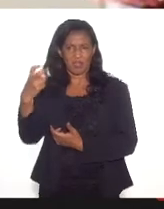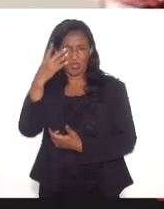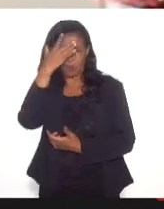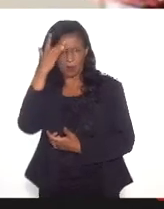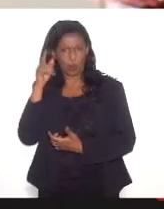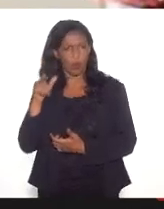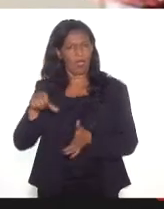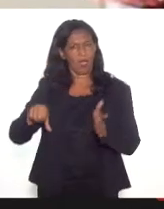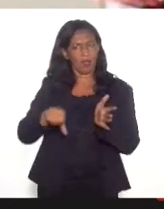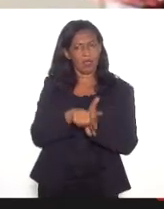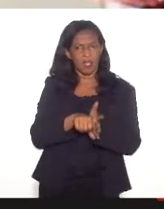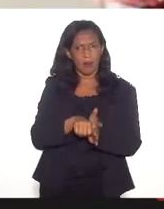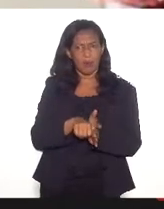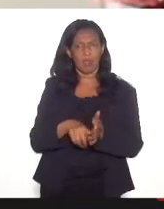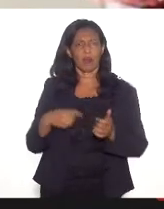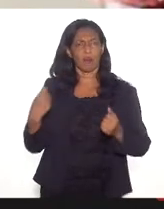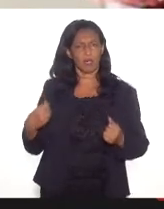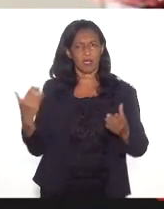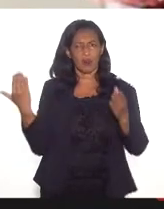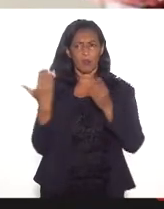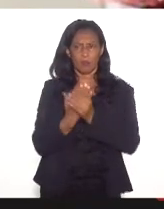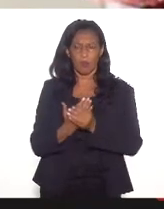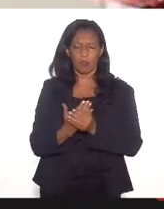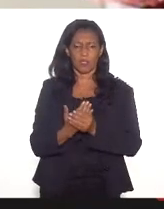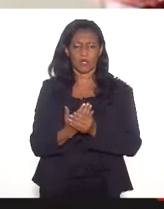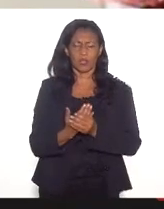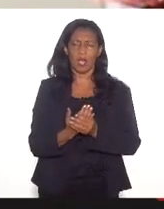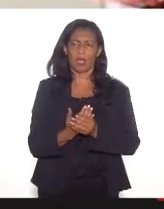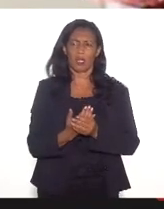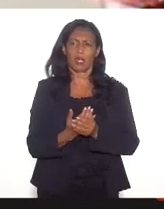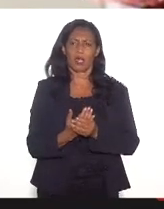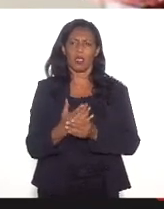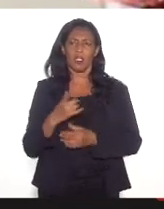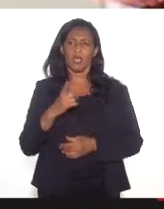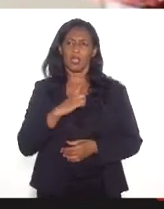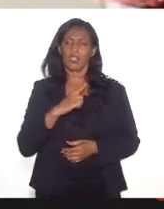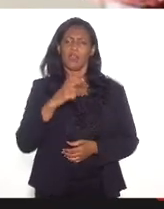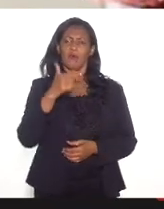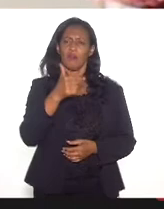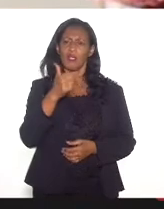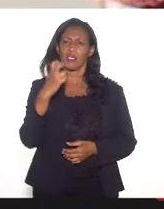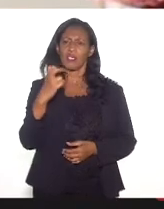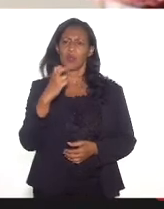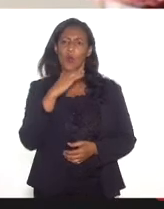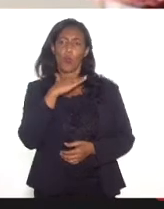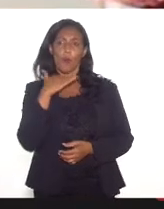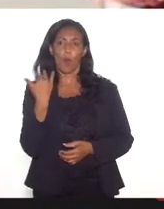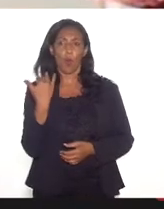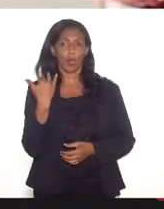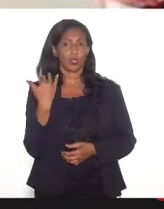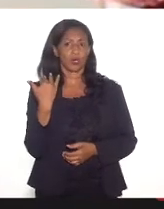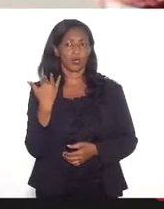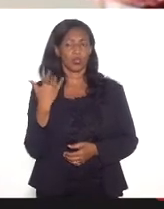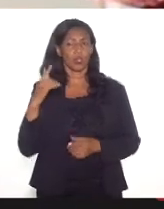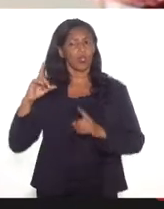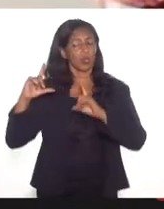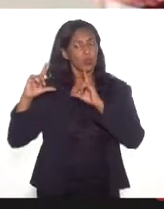E se a ação teve 25 mortos de forma não planejada, ela, no mínimo,